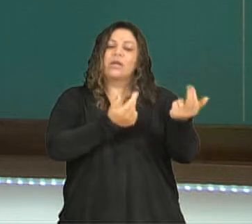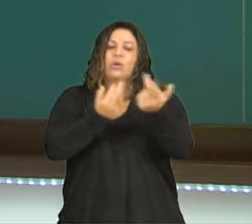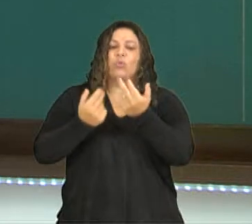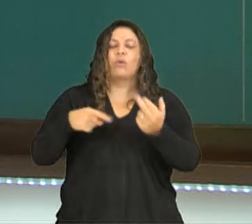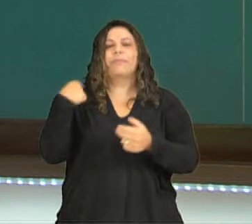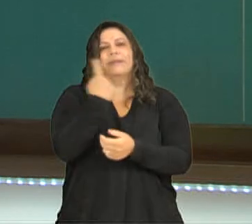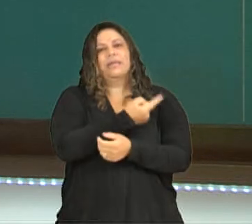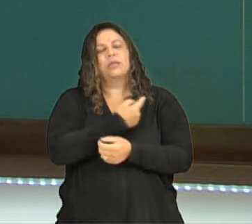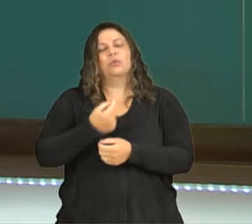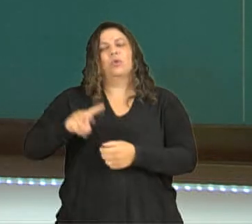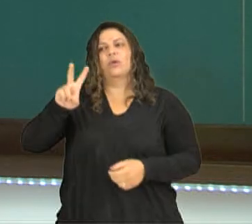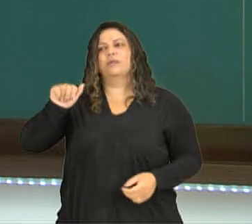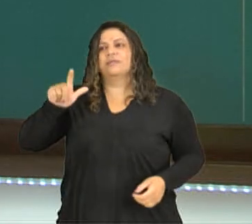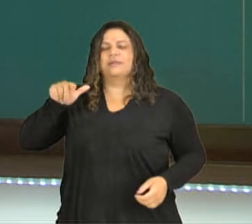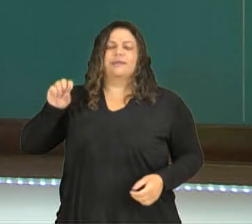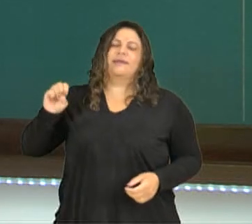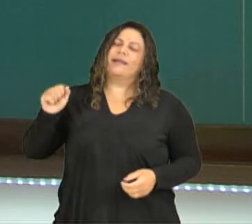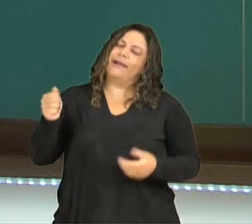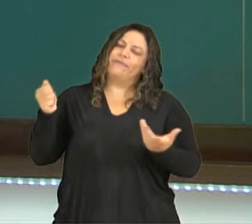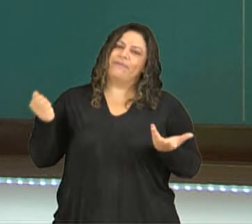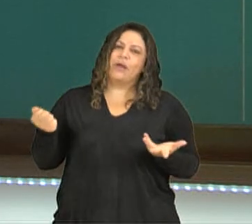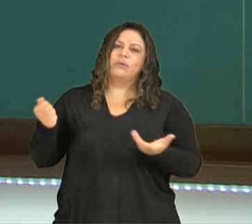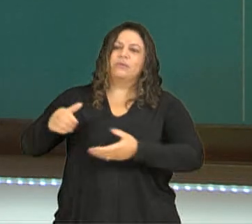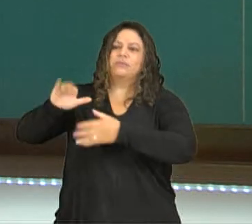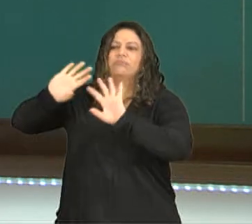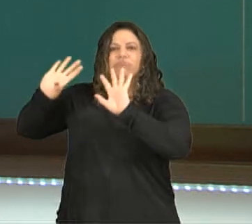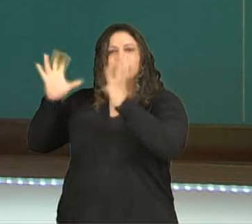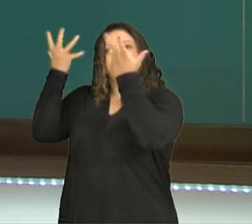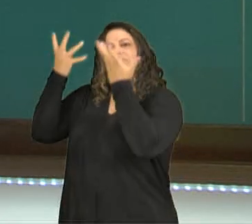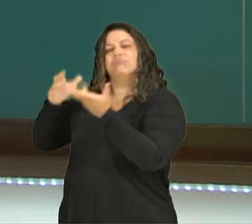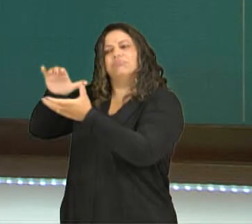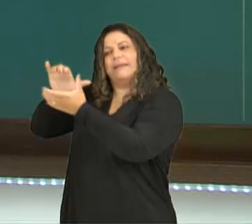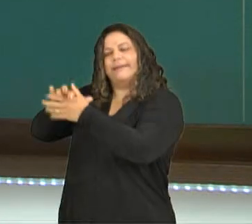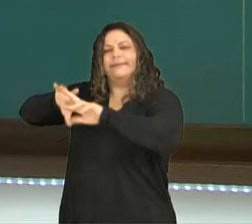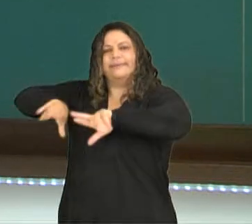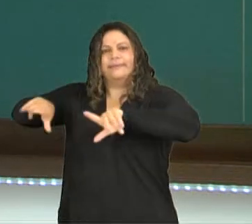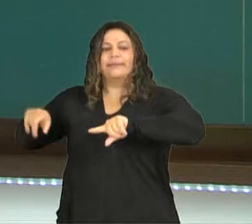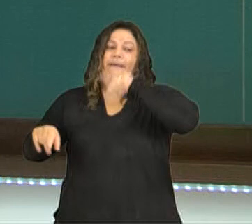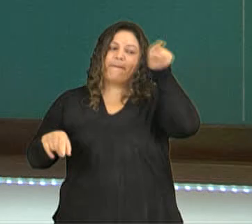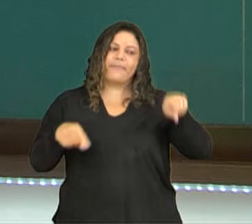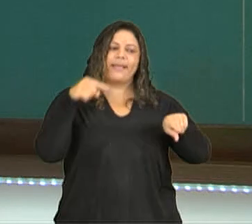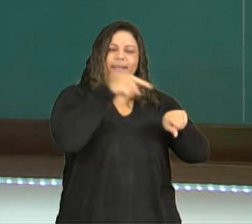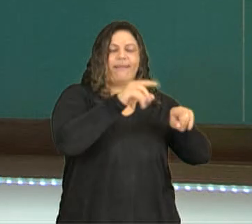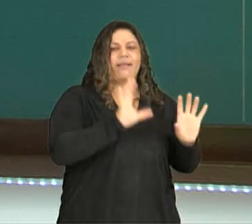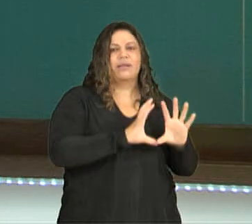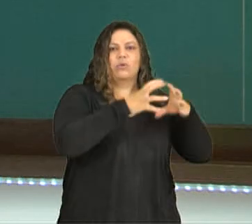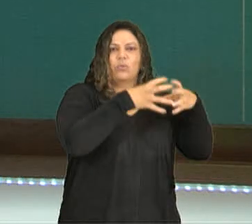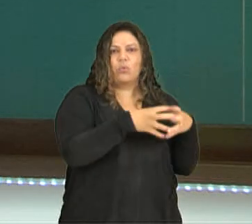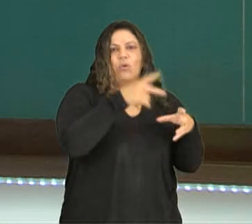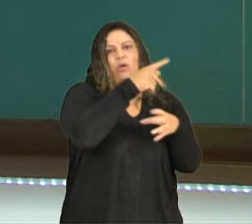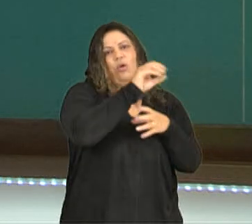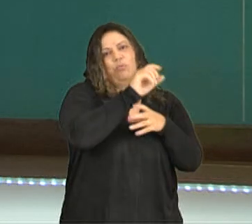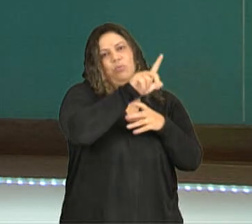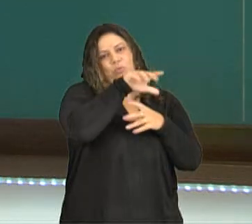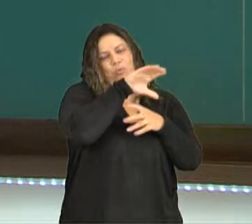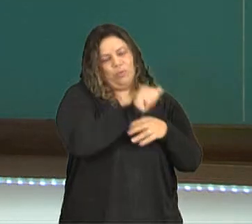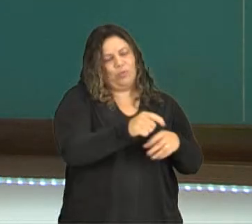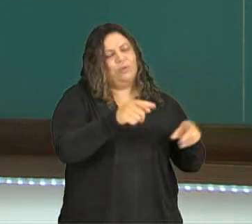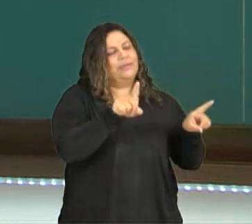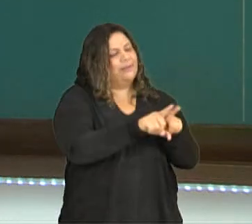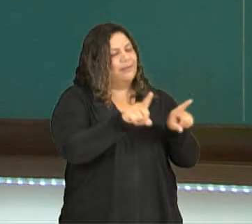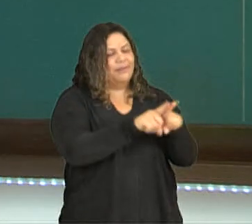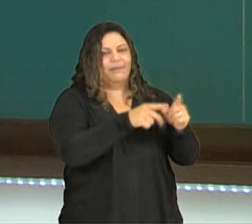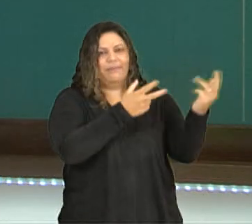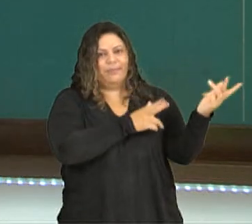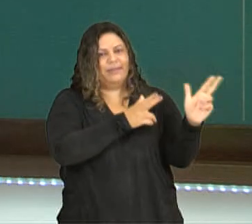nós a valsa é celebrada em festas como o casamento, para essas comunidades a polca é celebrada nessas